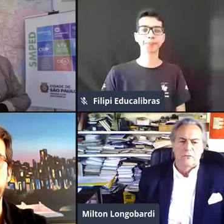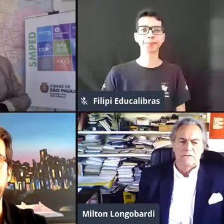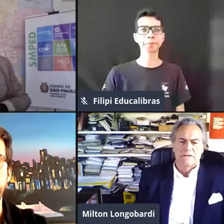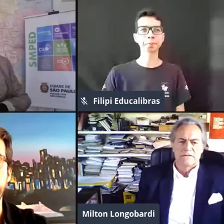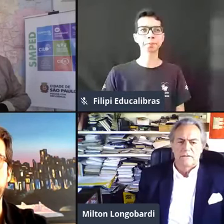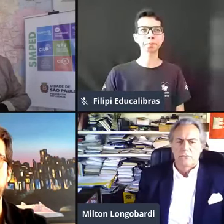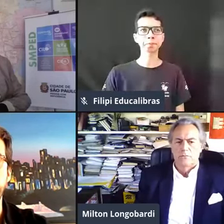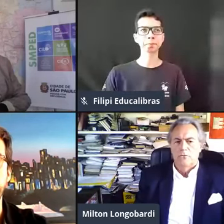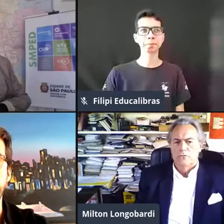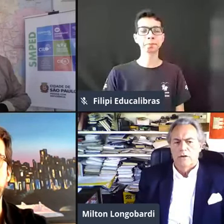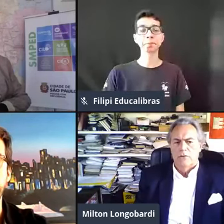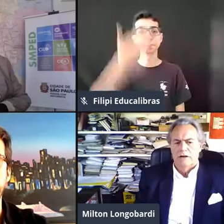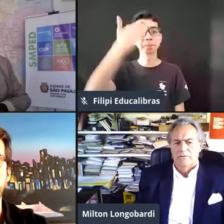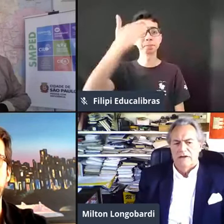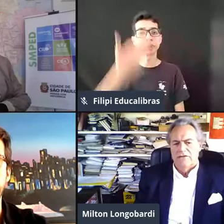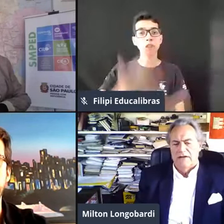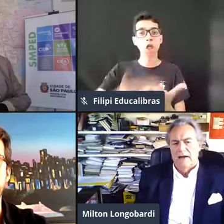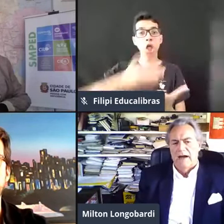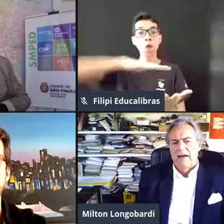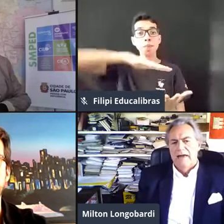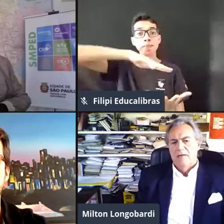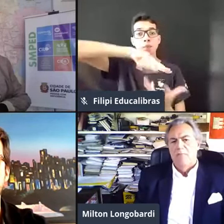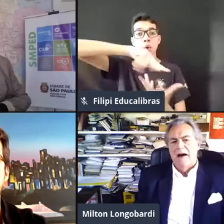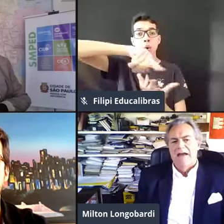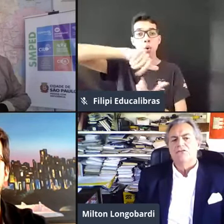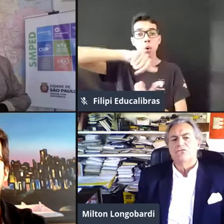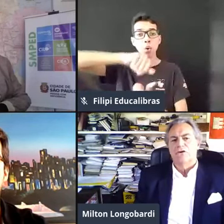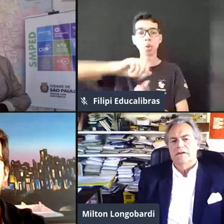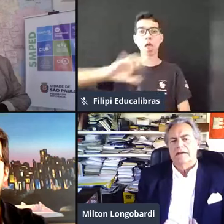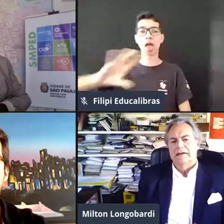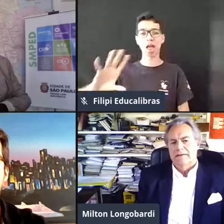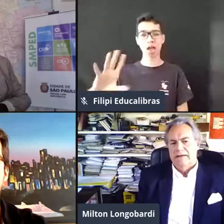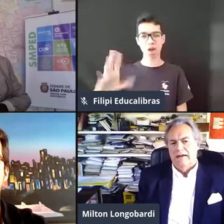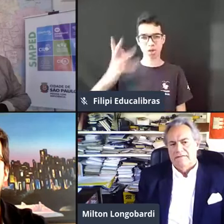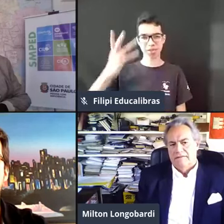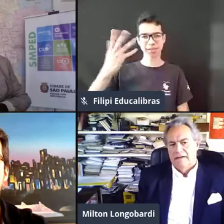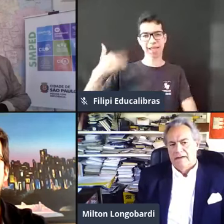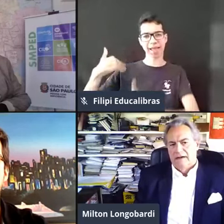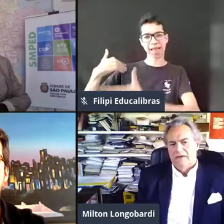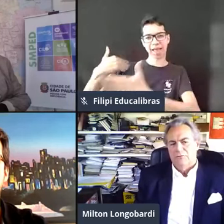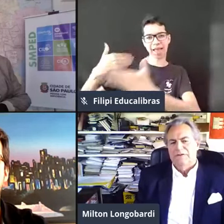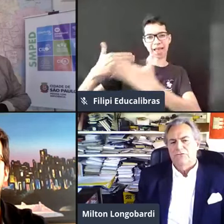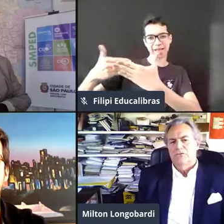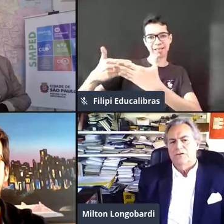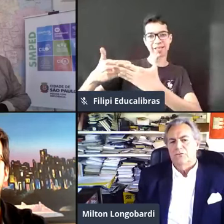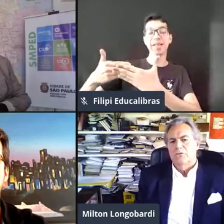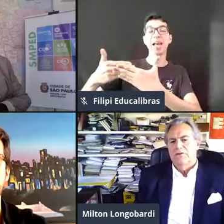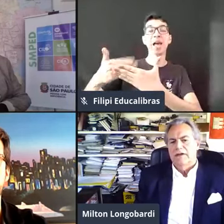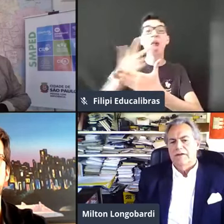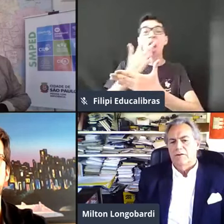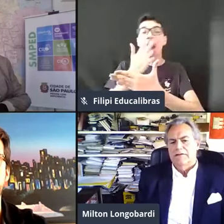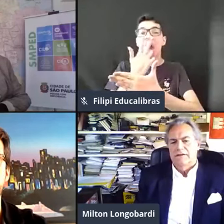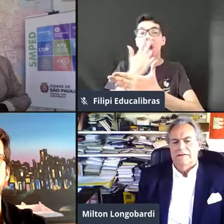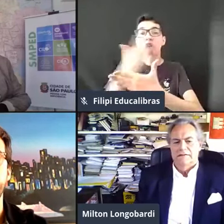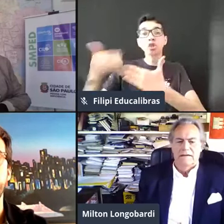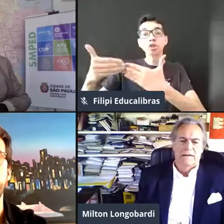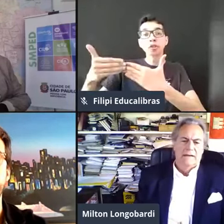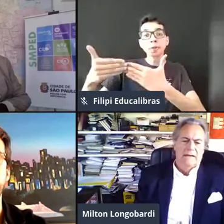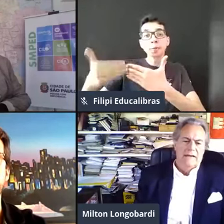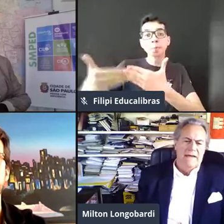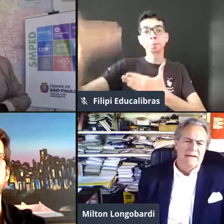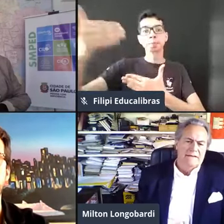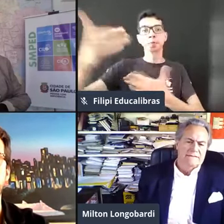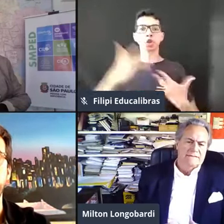que aconteceu no mundo agora vai gerar mais solidariedade. As pessoas vão ver que não